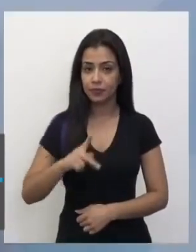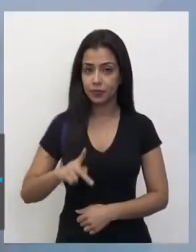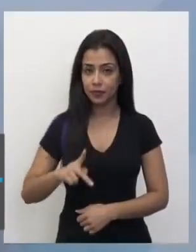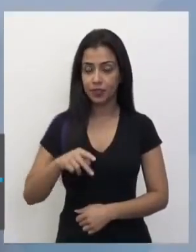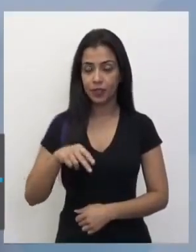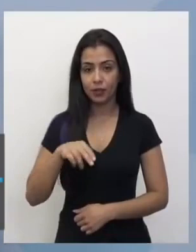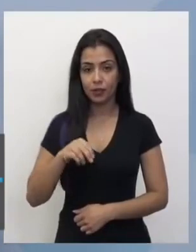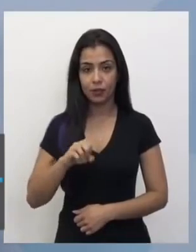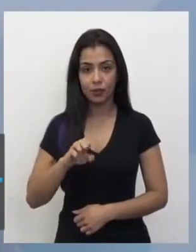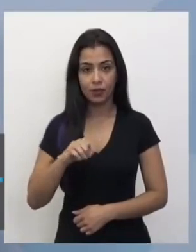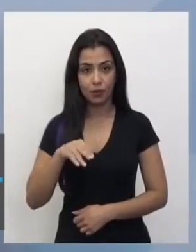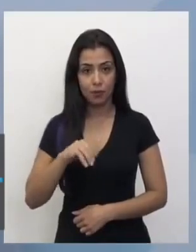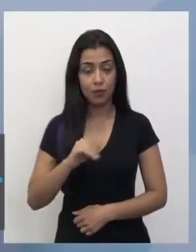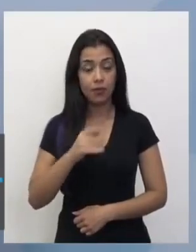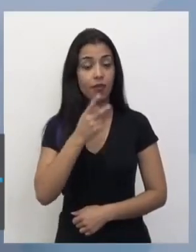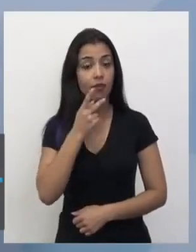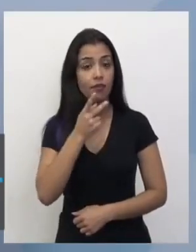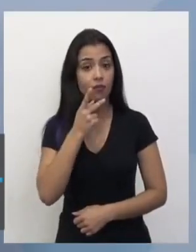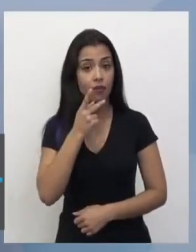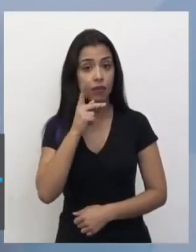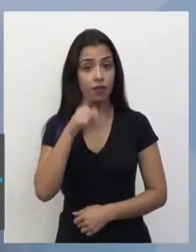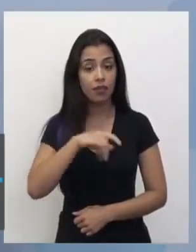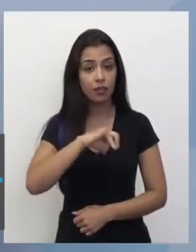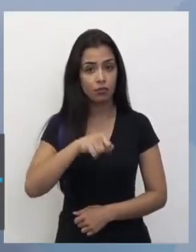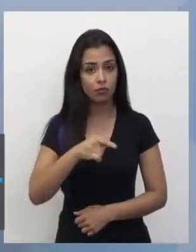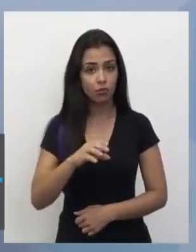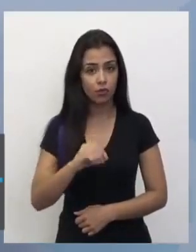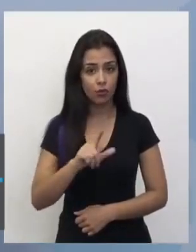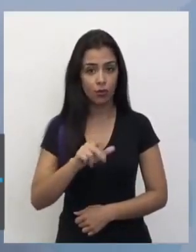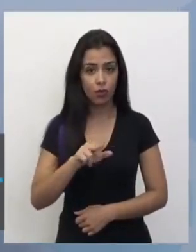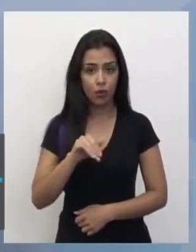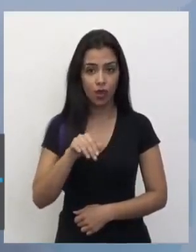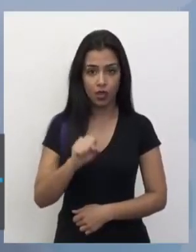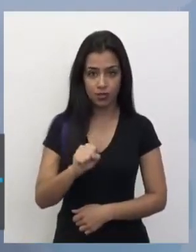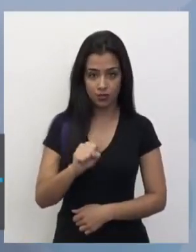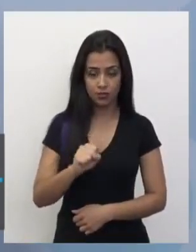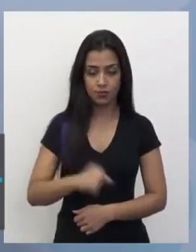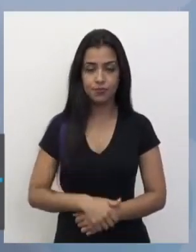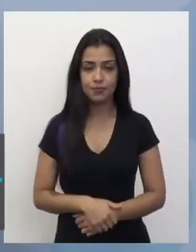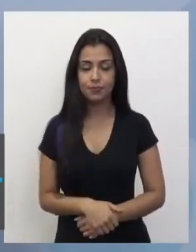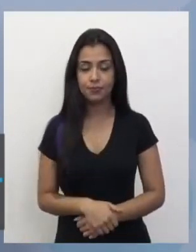colocou entrevistado John Lucas. Quem mais aqui?